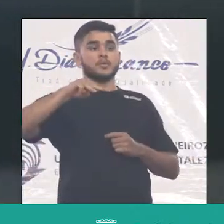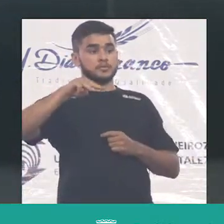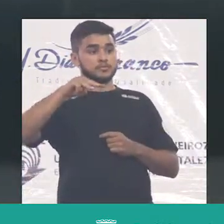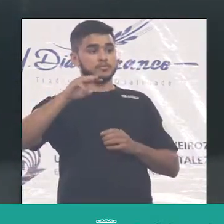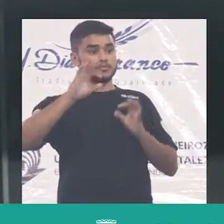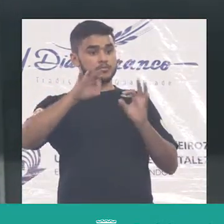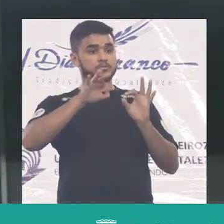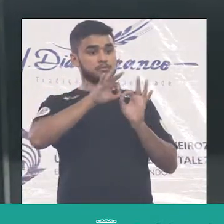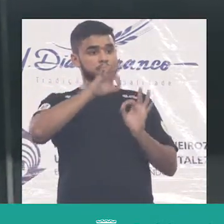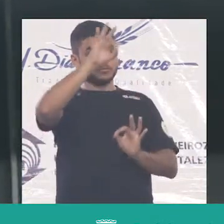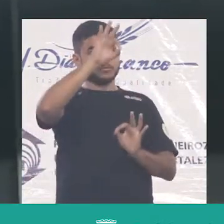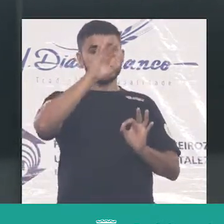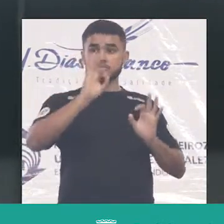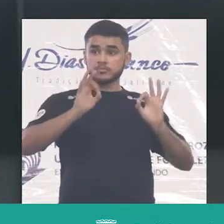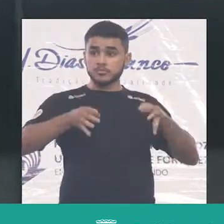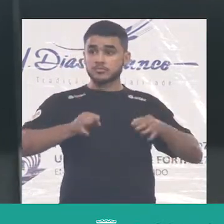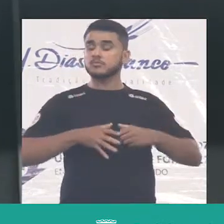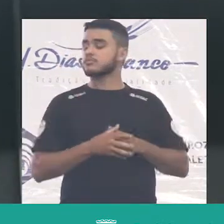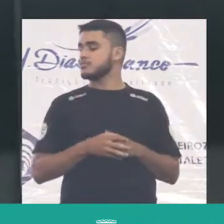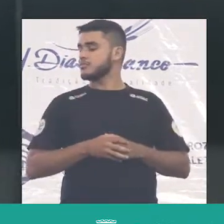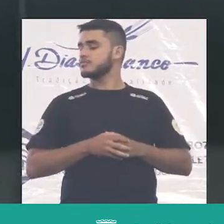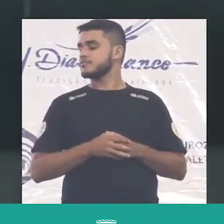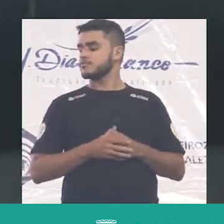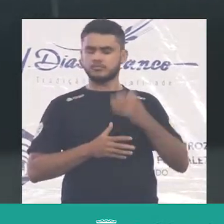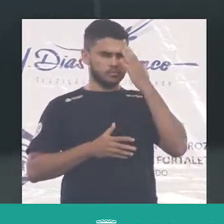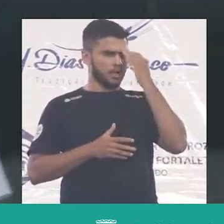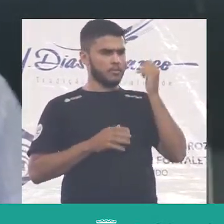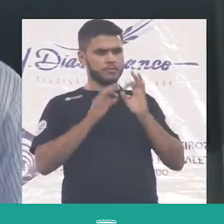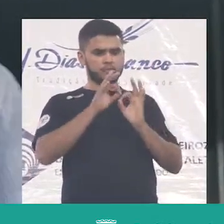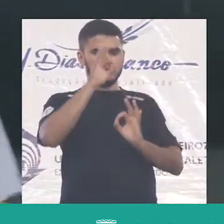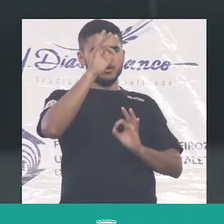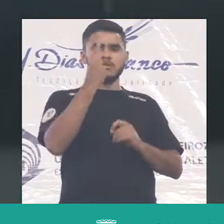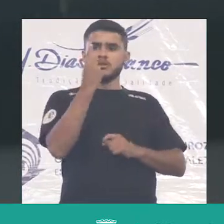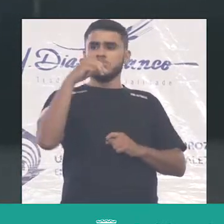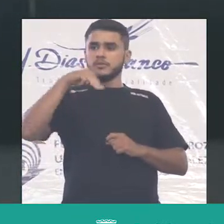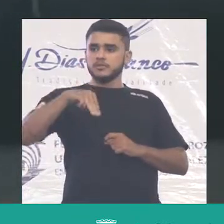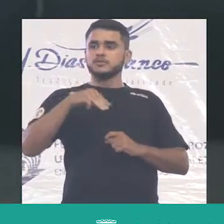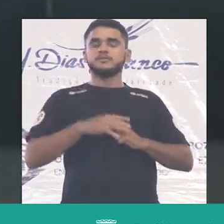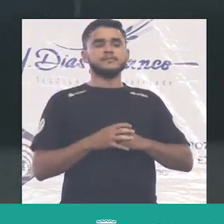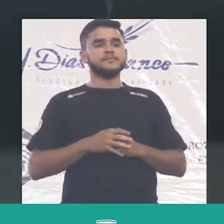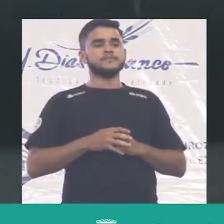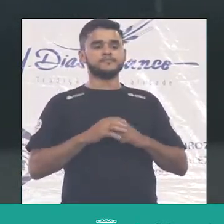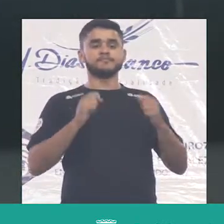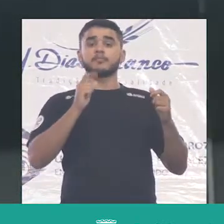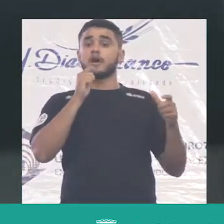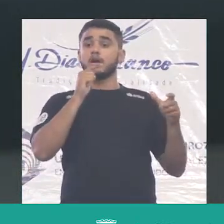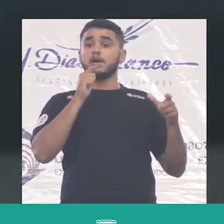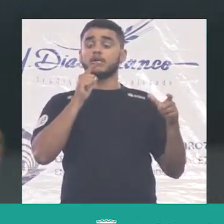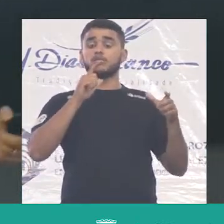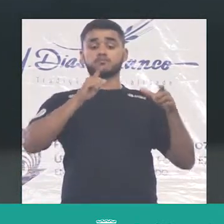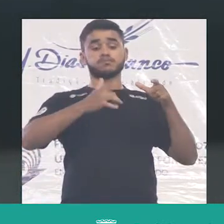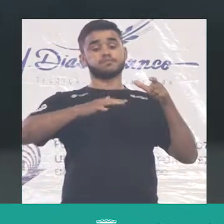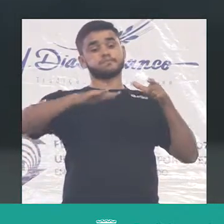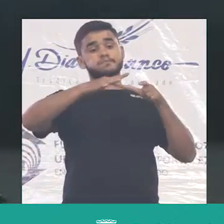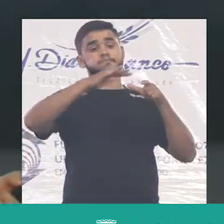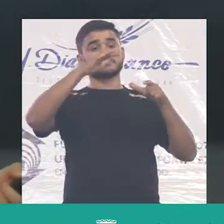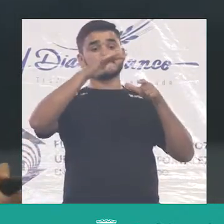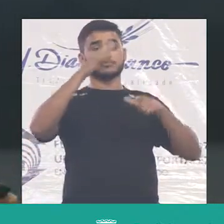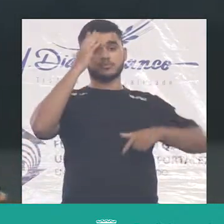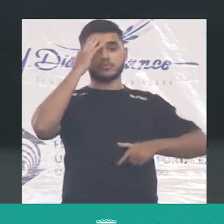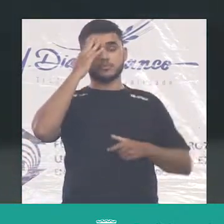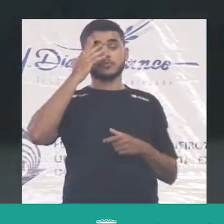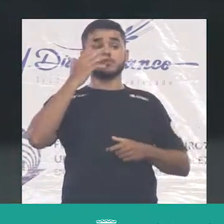já sei que a altura é de 1 metro. Eu já sei a altura, é 1 metro. Eu já sei o volume grande, o volume pequeno, eu vou calcular os